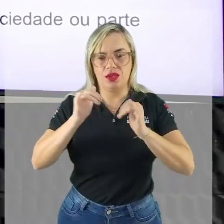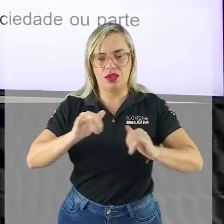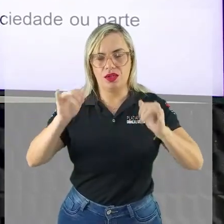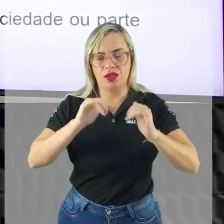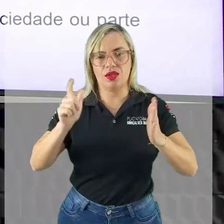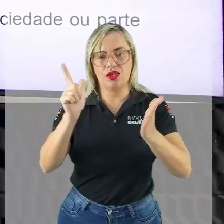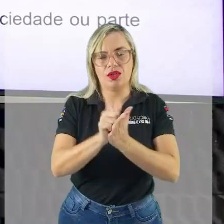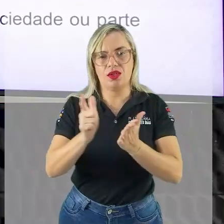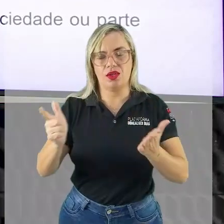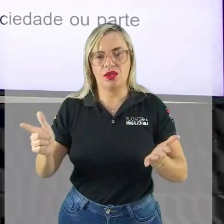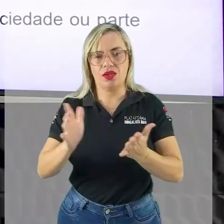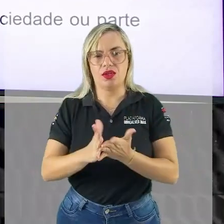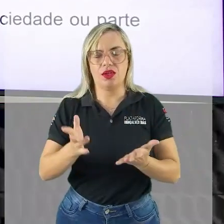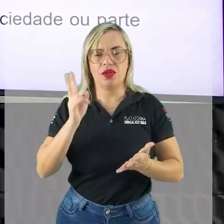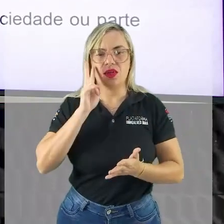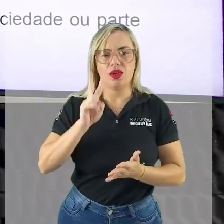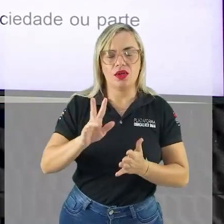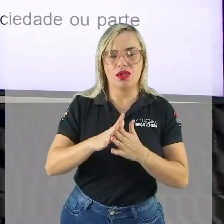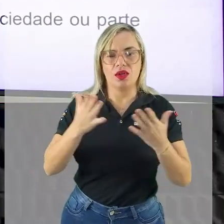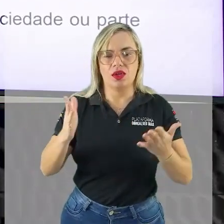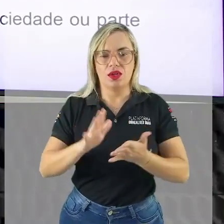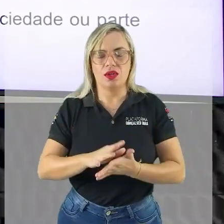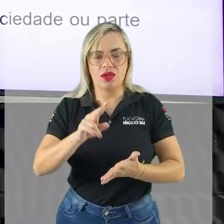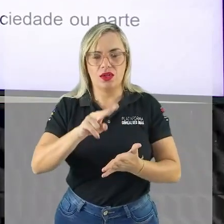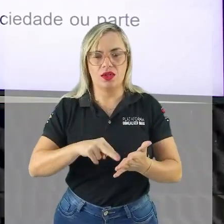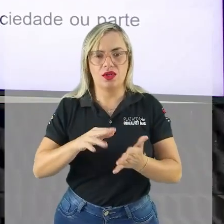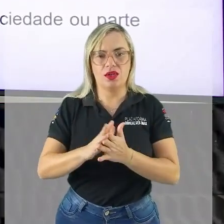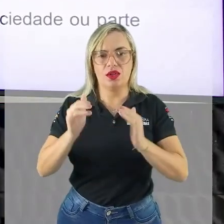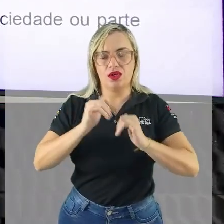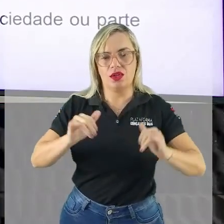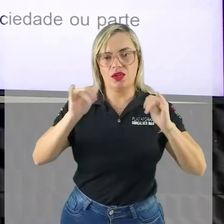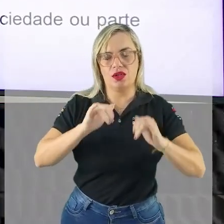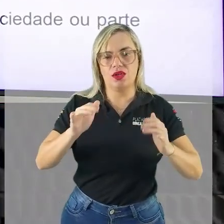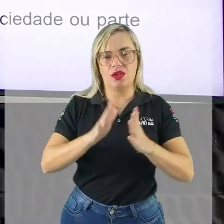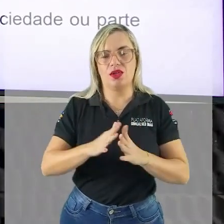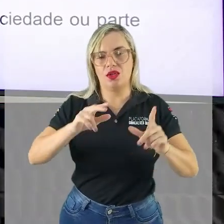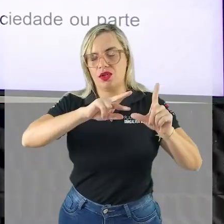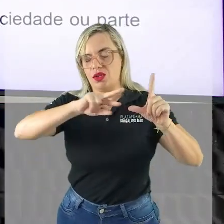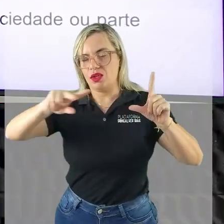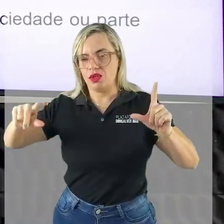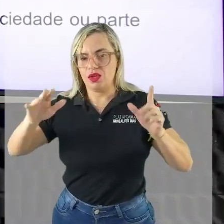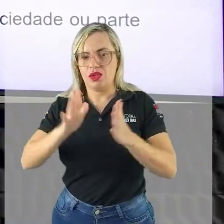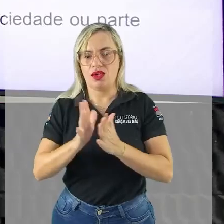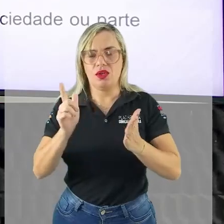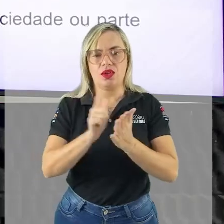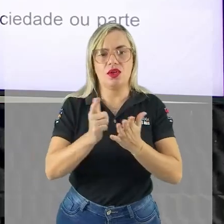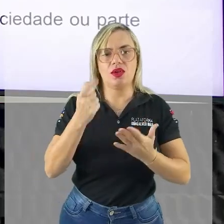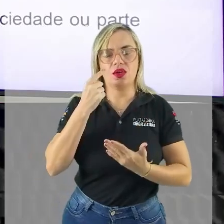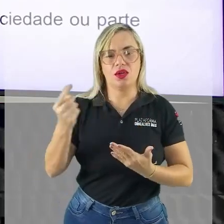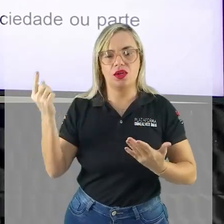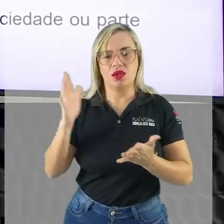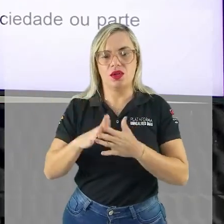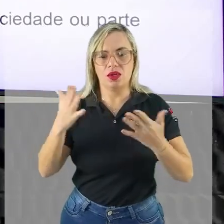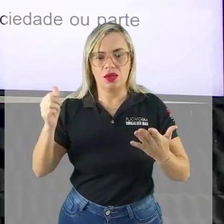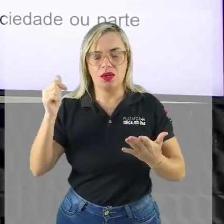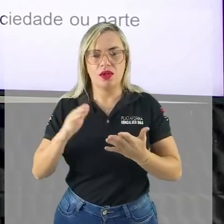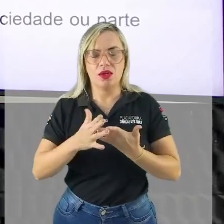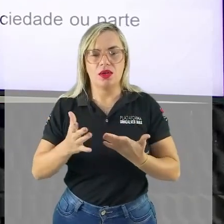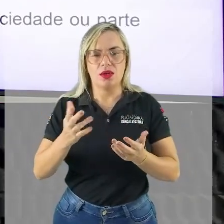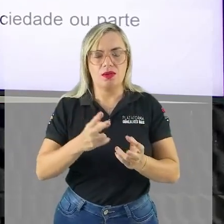assistir jornais? Pois é, quem lê notícias e assiste jornais, ou assiste a jornais, melhor